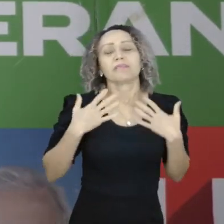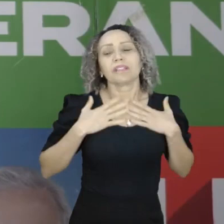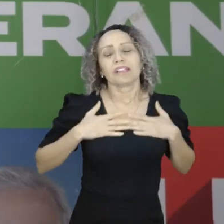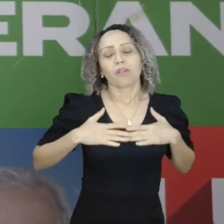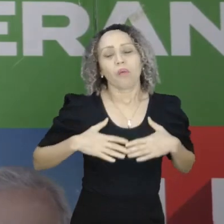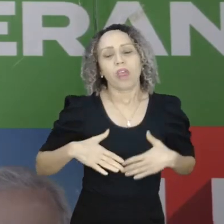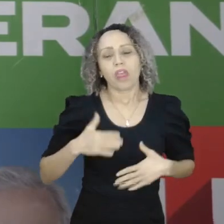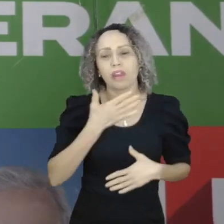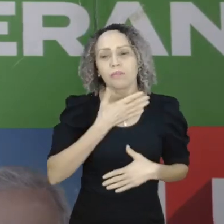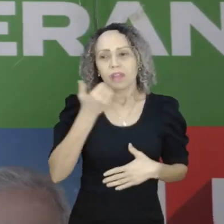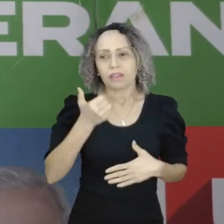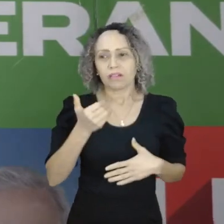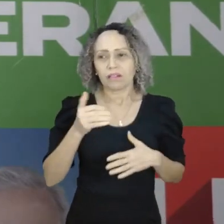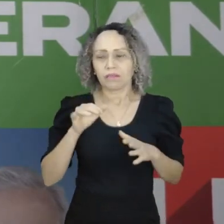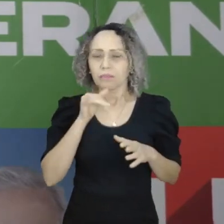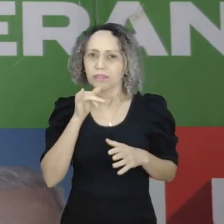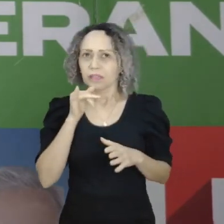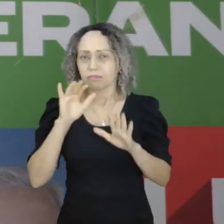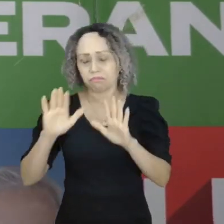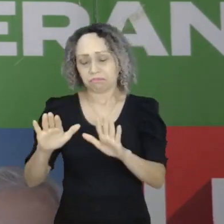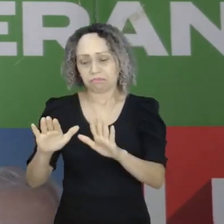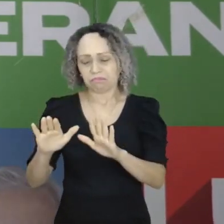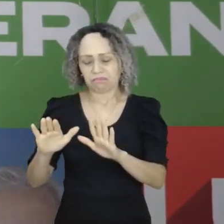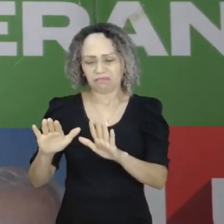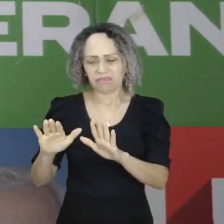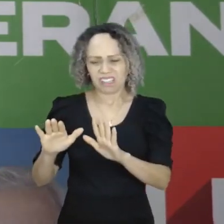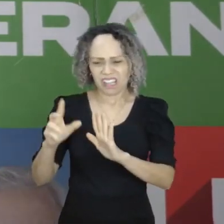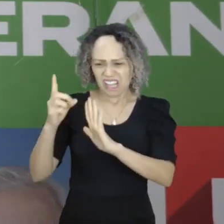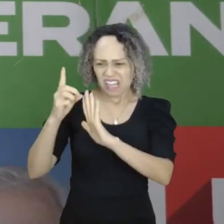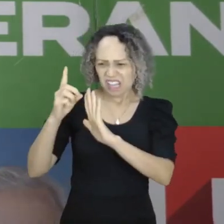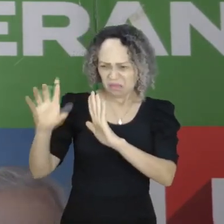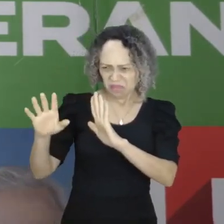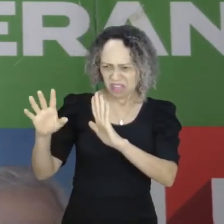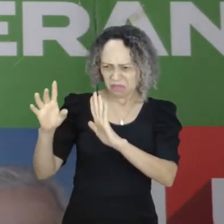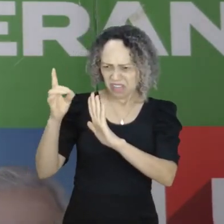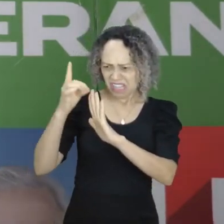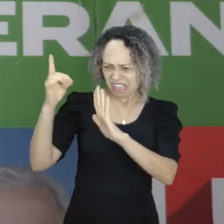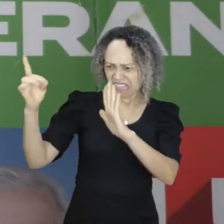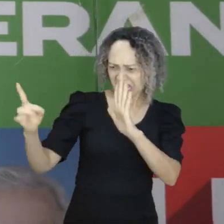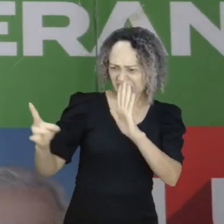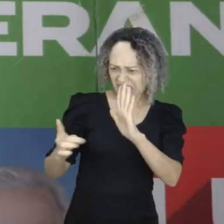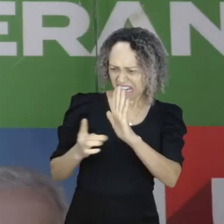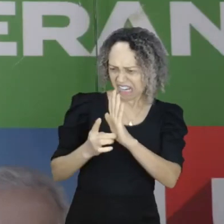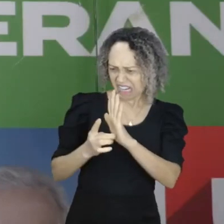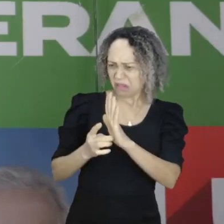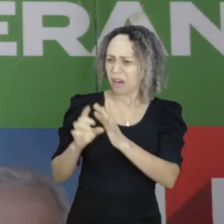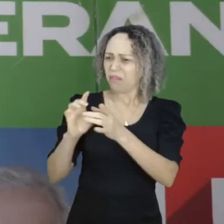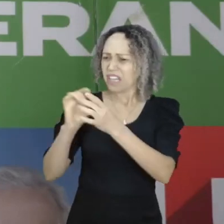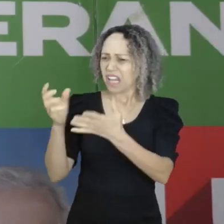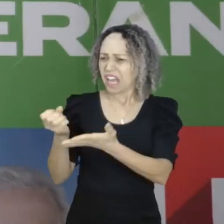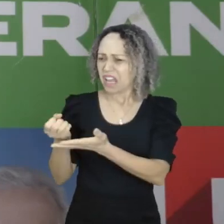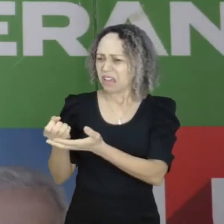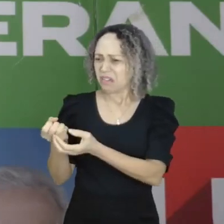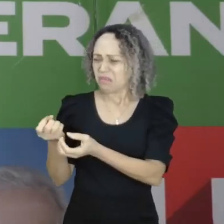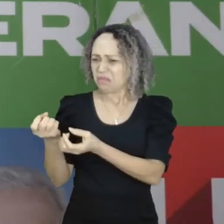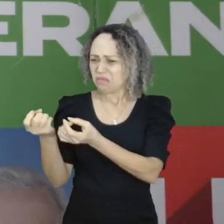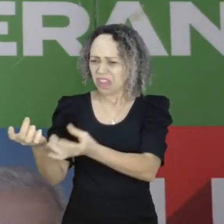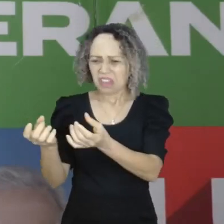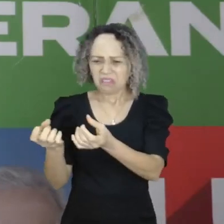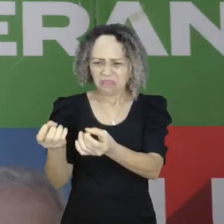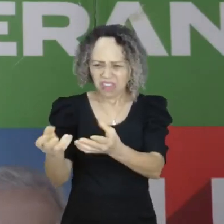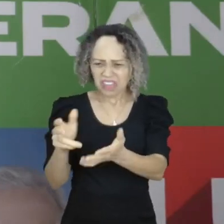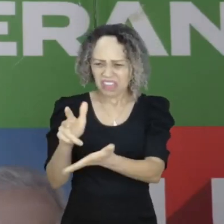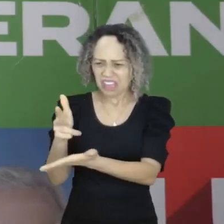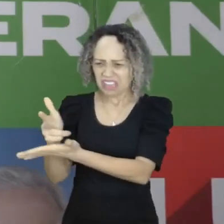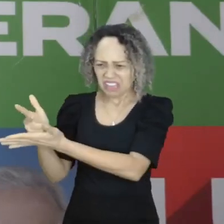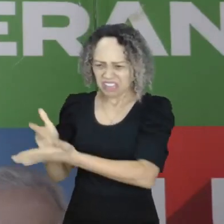votar, ao invés de fazer decreto, sabe, facilitando a venda de armas, a gente vai criar decreto facilitando a